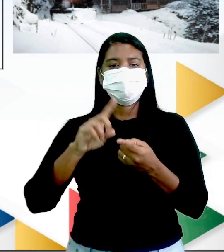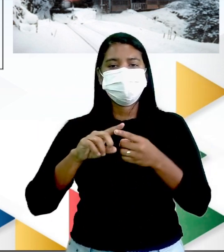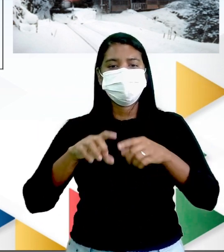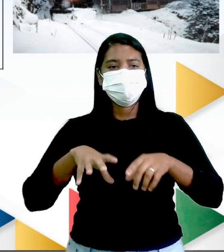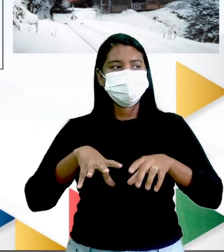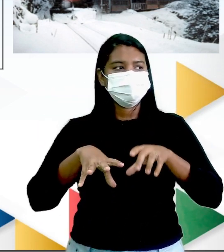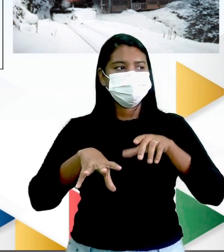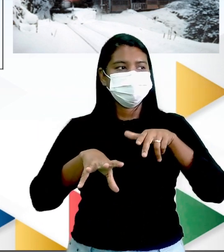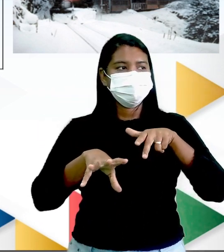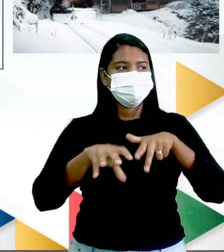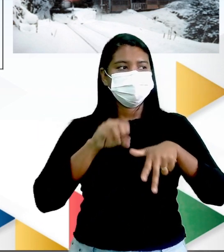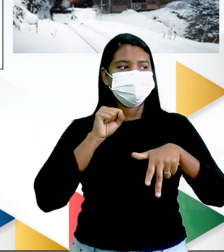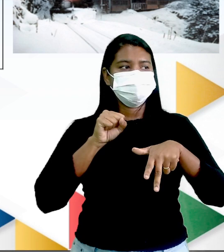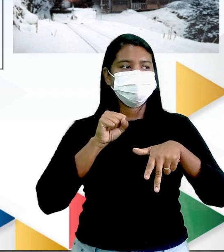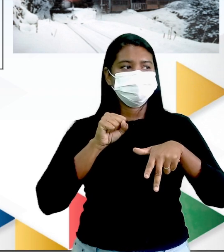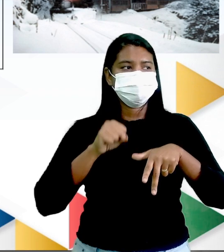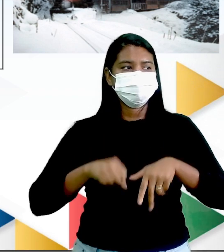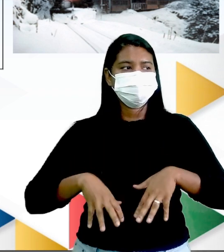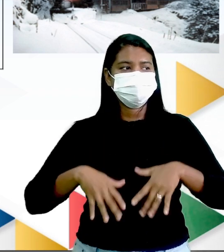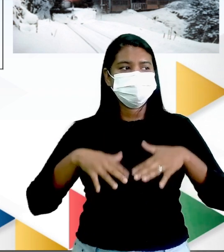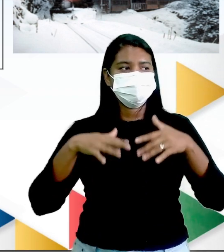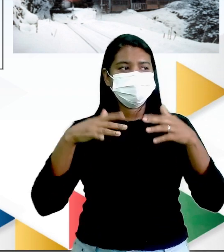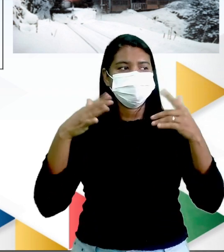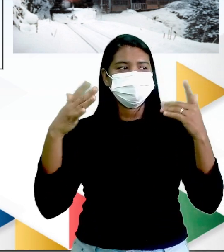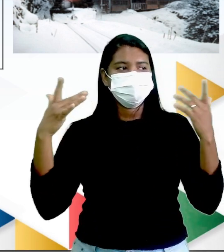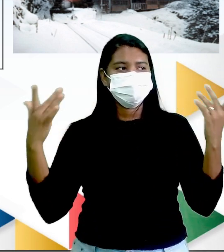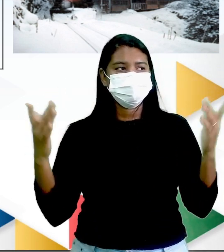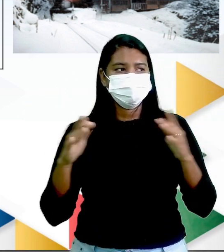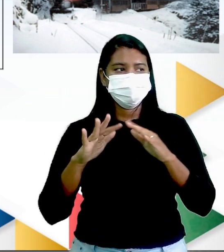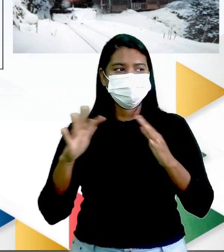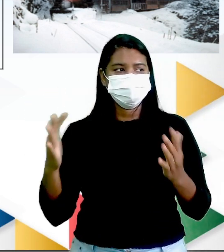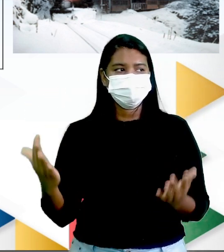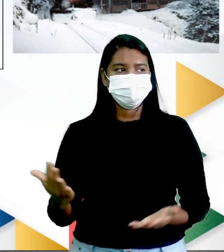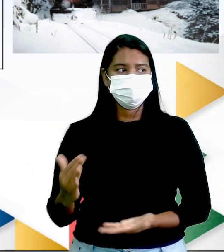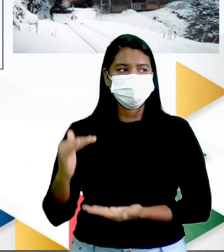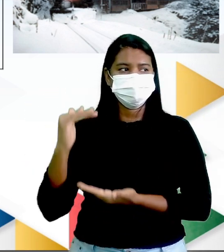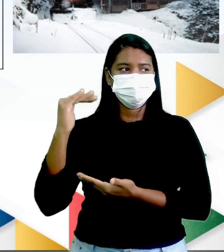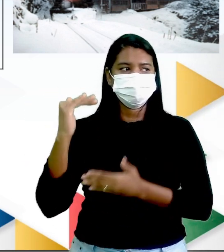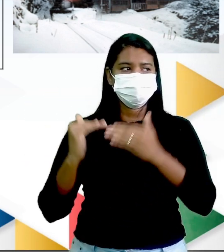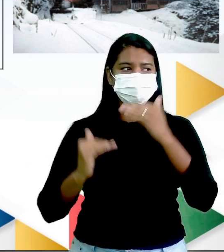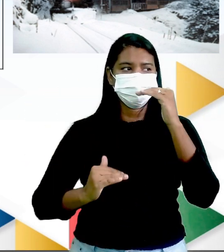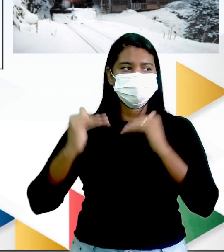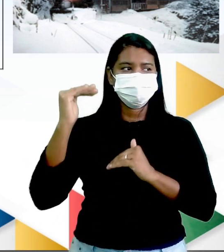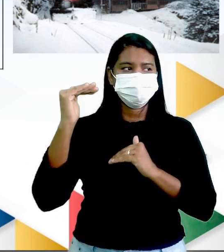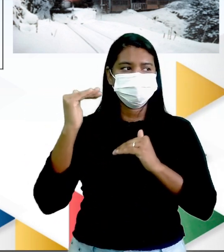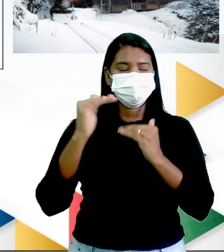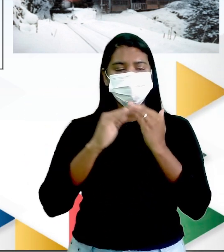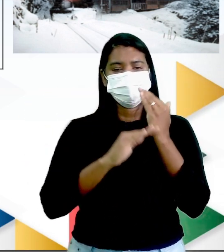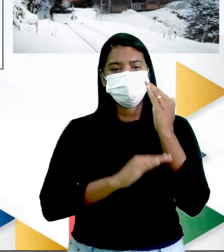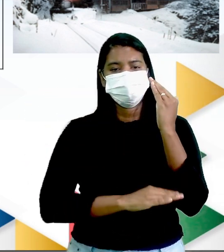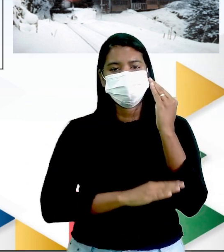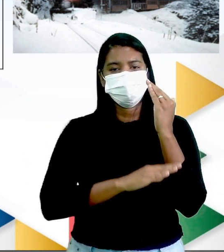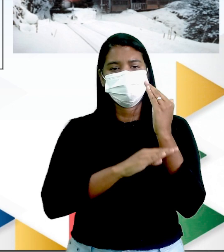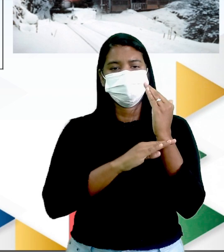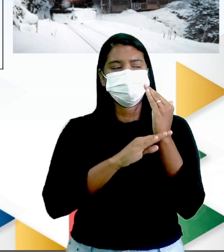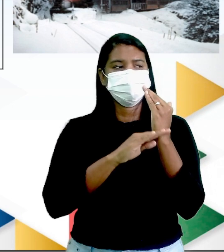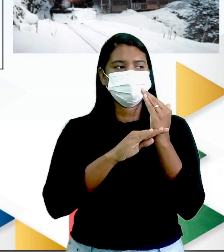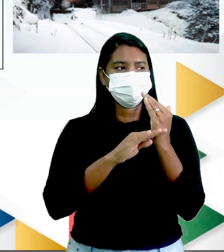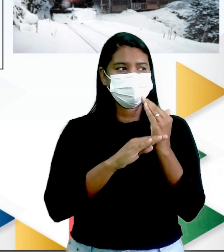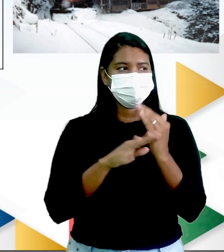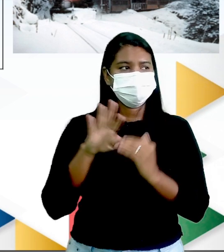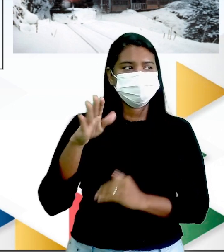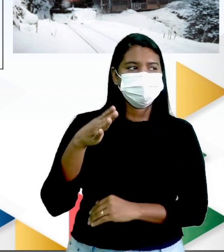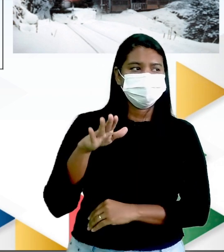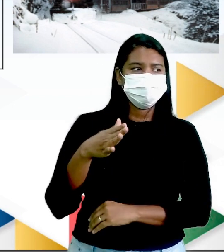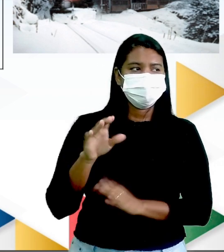absorve, né, toda a quantidade de calor de um reservatório a uma alta temperatura. Veja que a gente aproxima